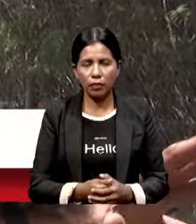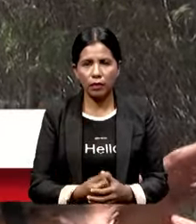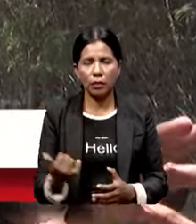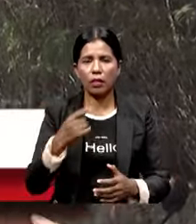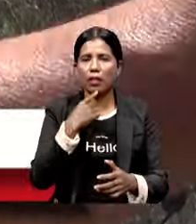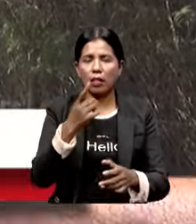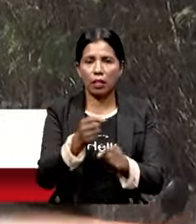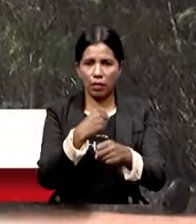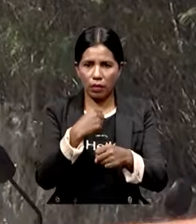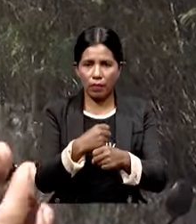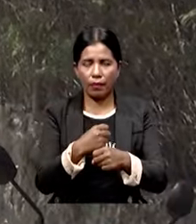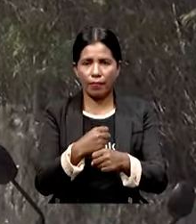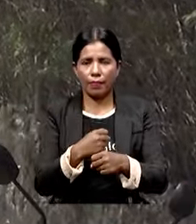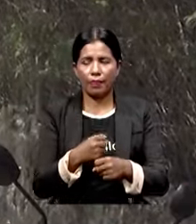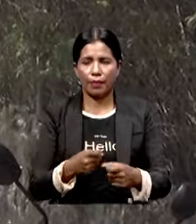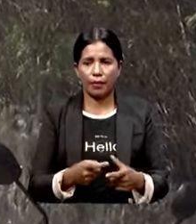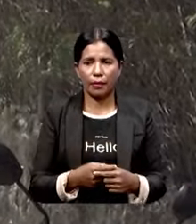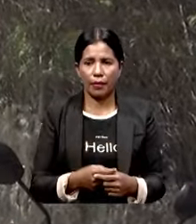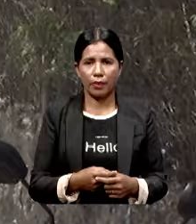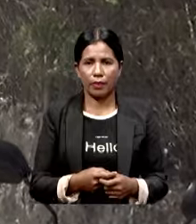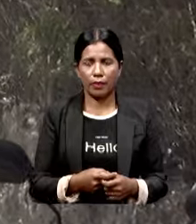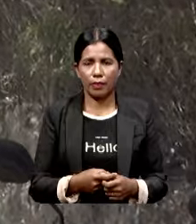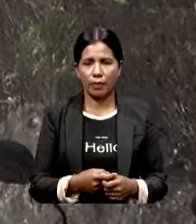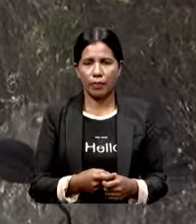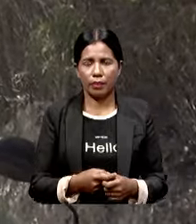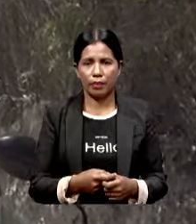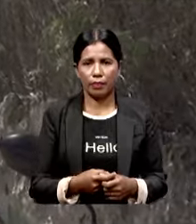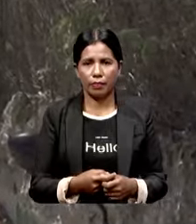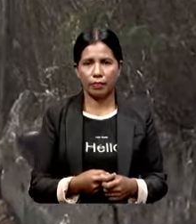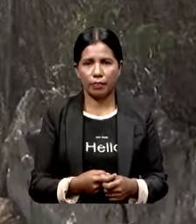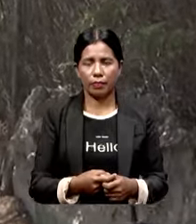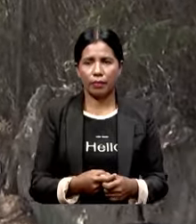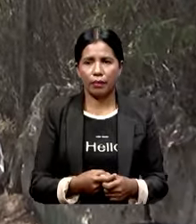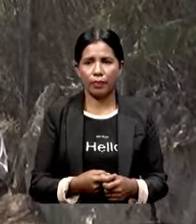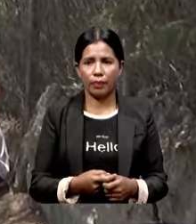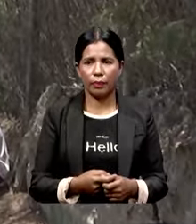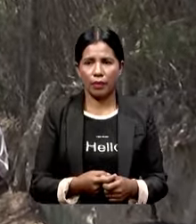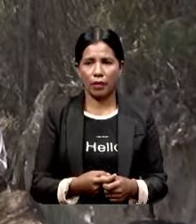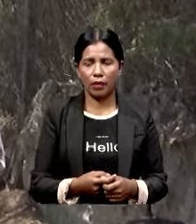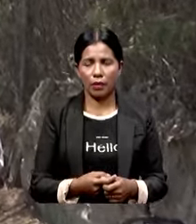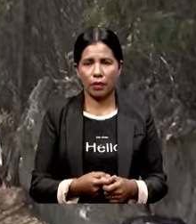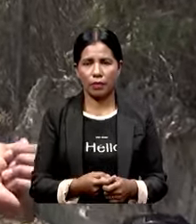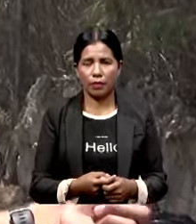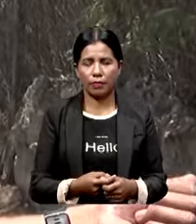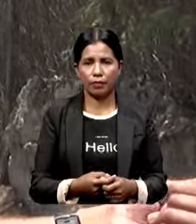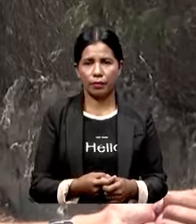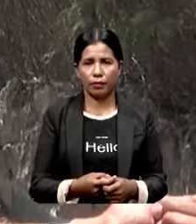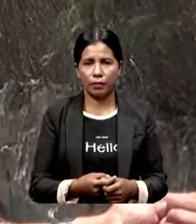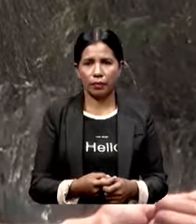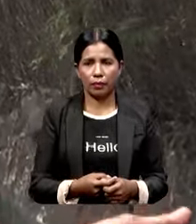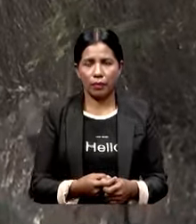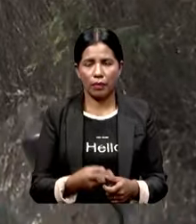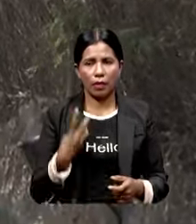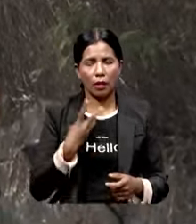clear serninha obrigação, mas que se dá o calo. De repente, mais moço time, mais moço tal fale, os obras públicas até terem a